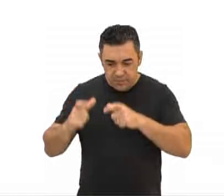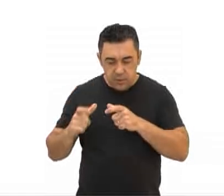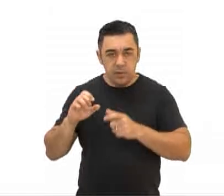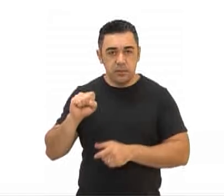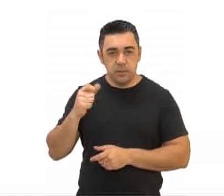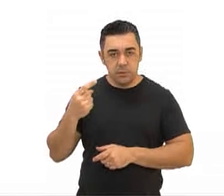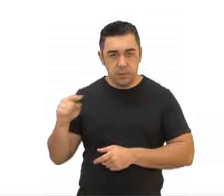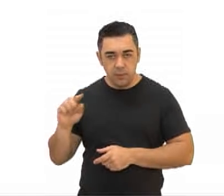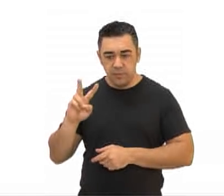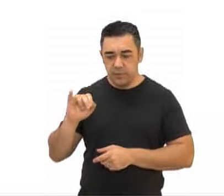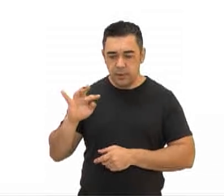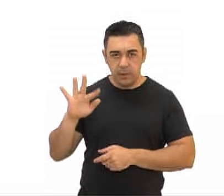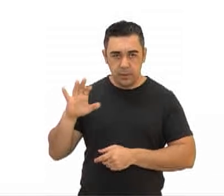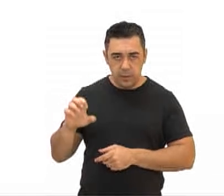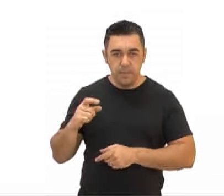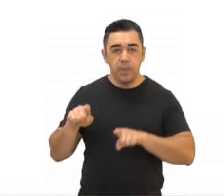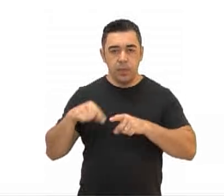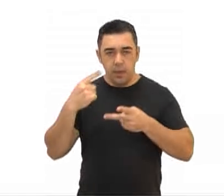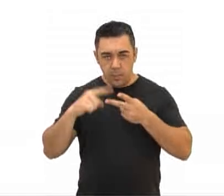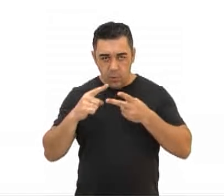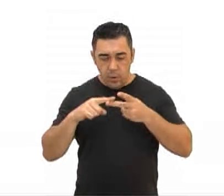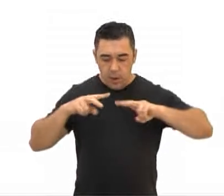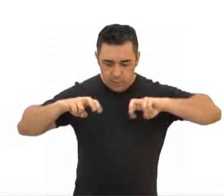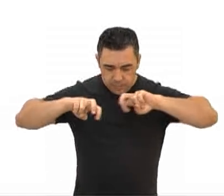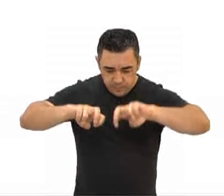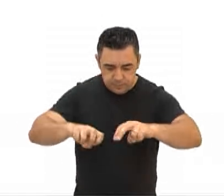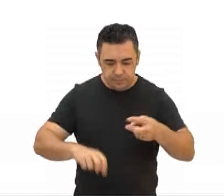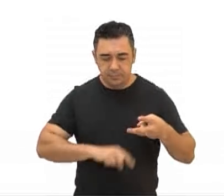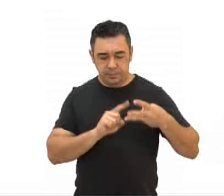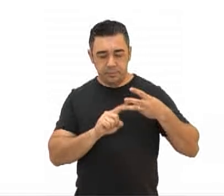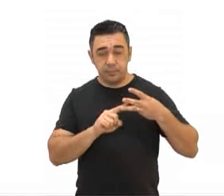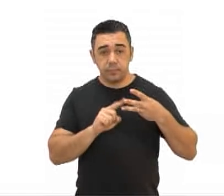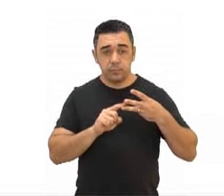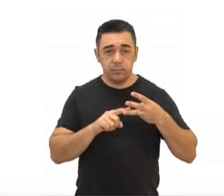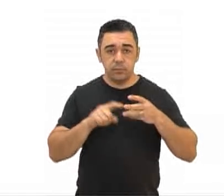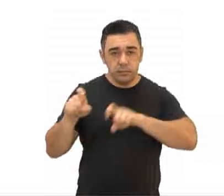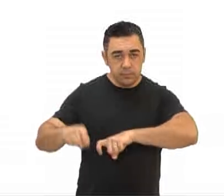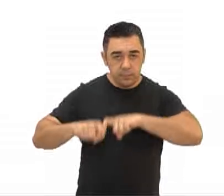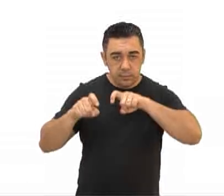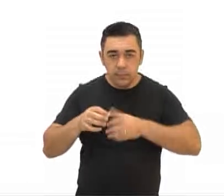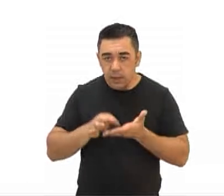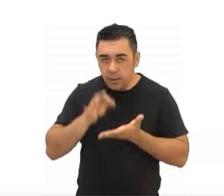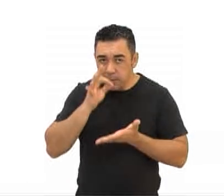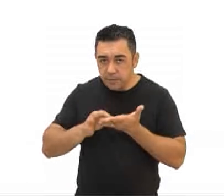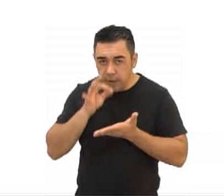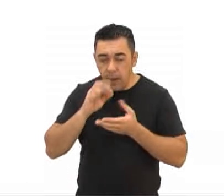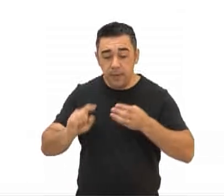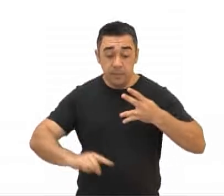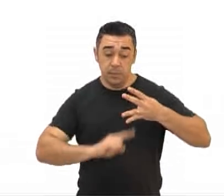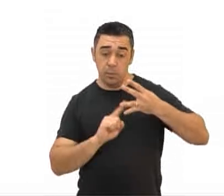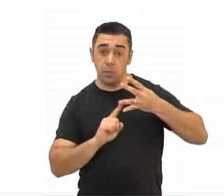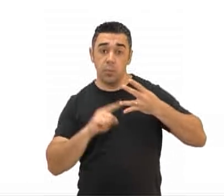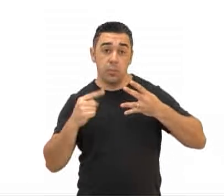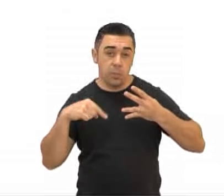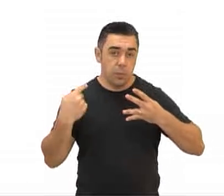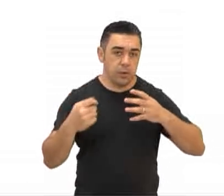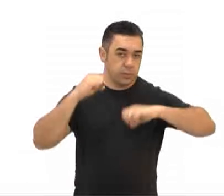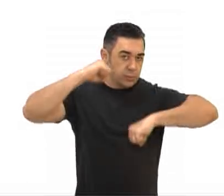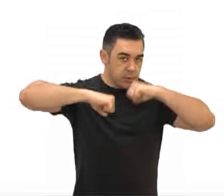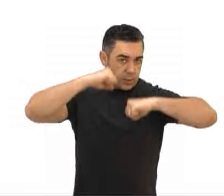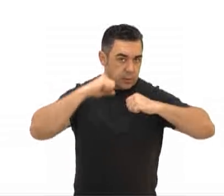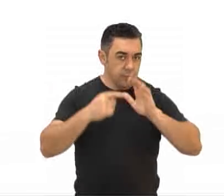depois mineração, cafeicultura e mais tarde a industrialização, inclusive eu trouxe uma imagem depois ali para a gente falar sobre ela.